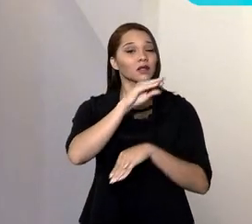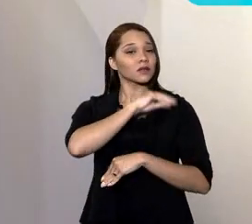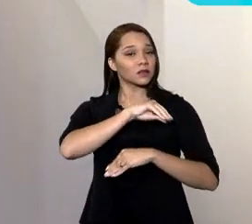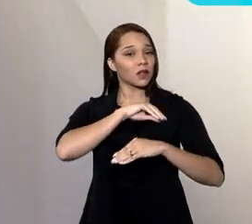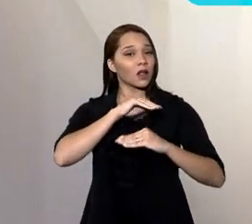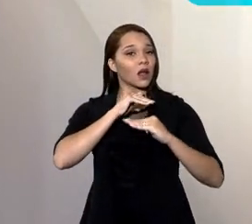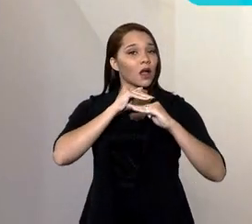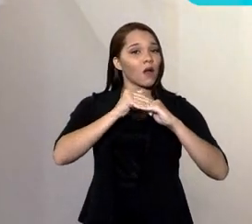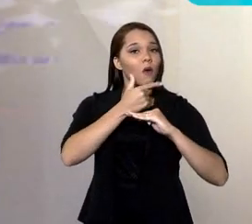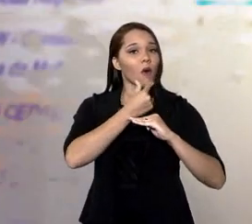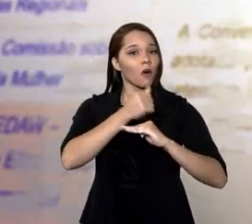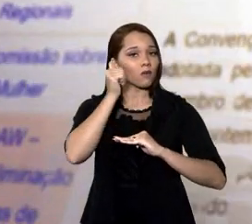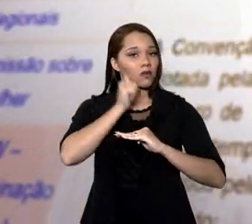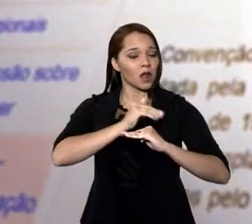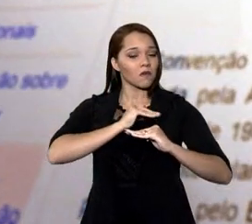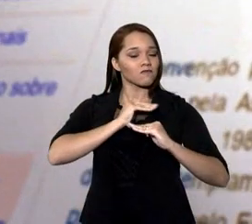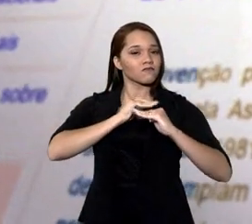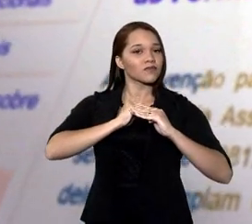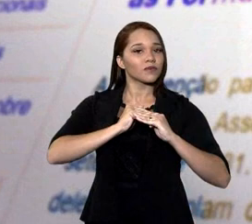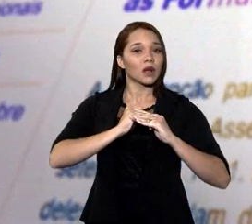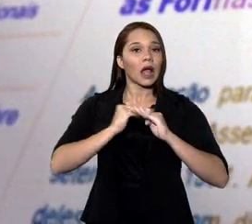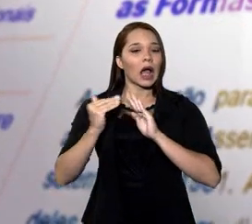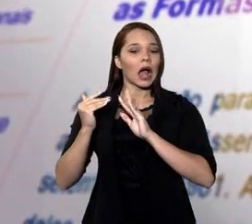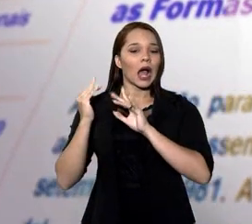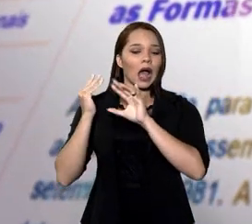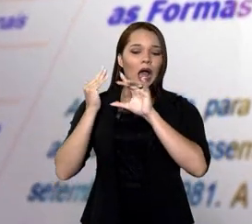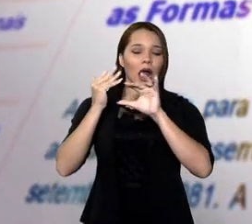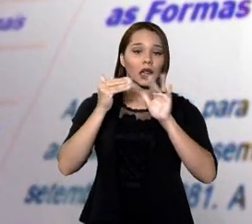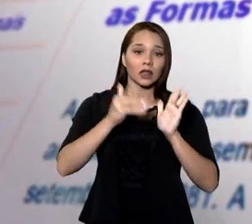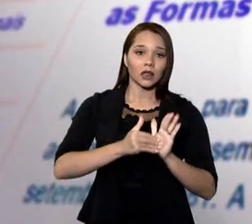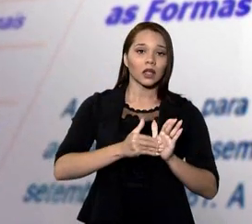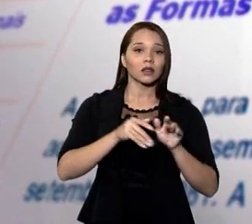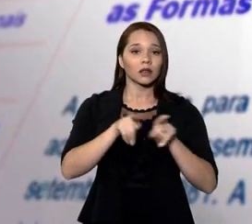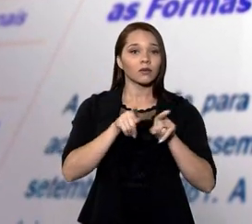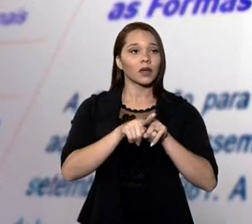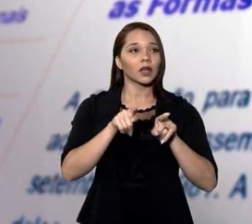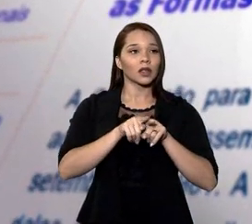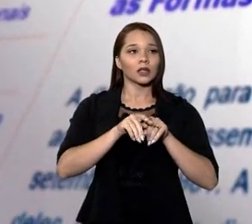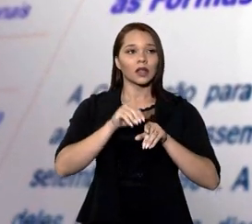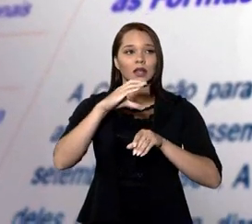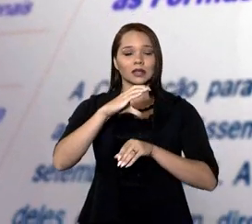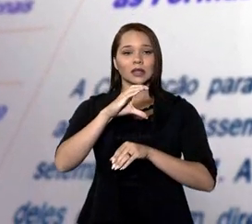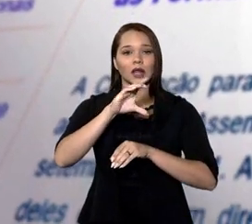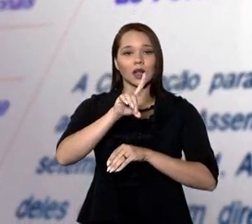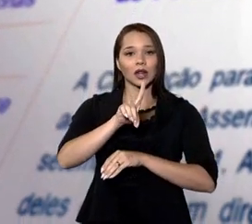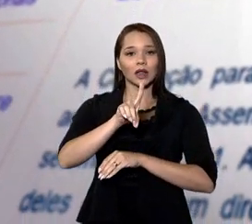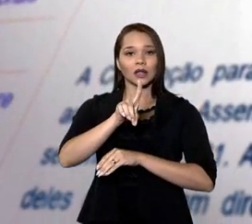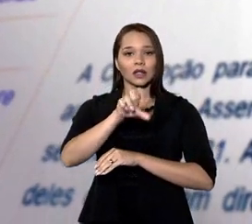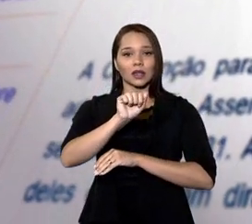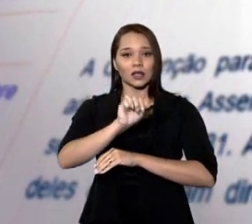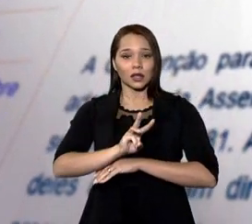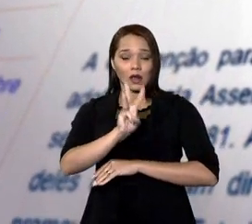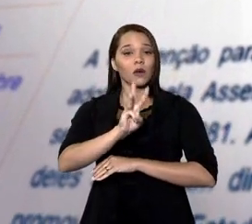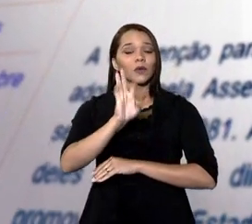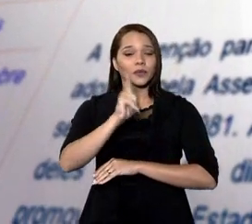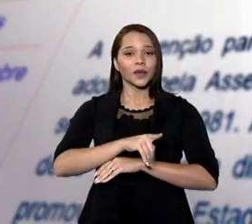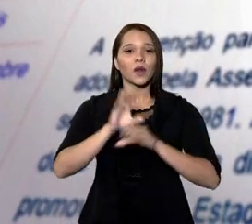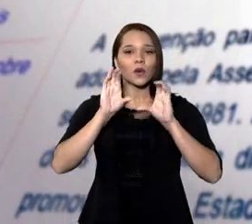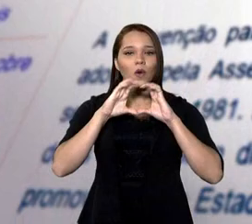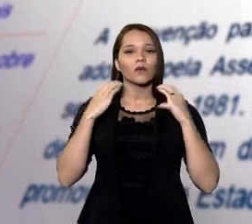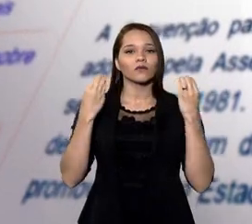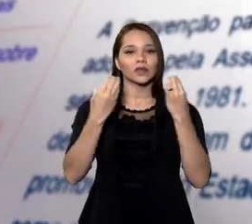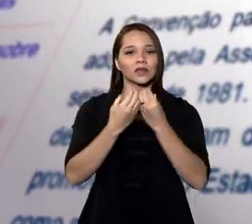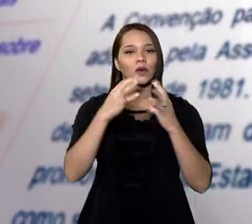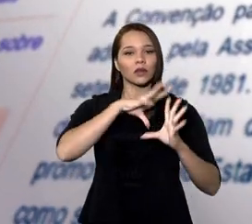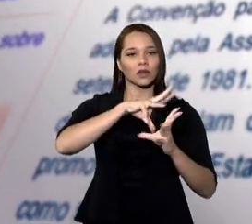homens e mulheres até chegar adoção da cedaw que a convenção internacional pela eliminação